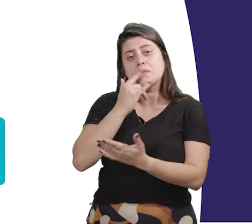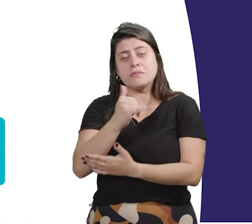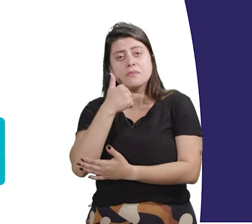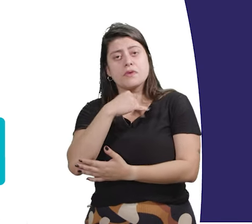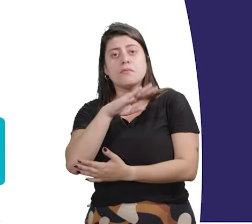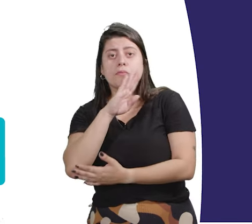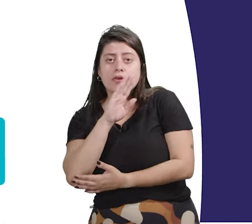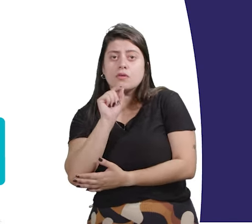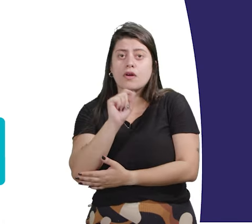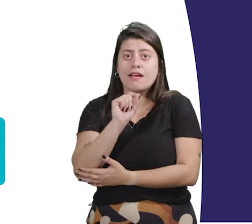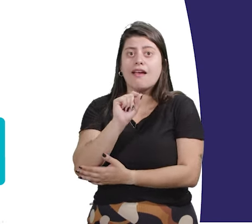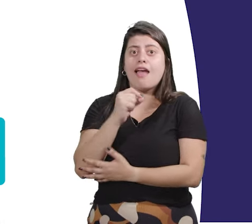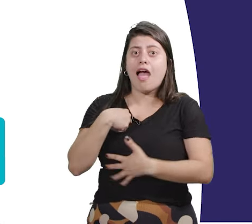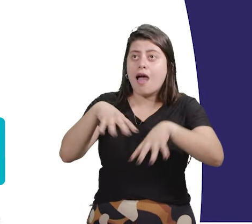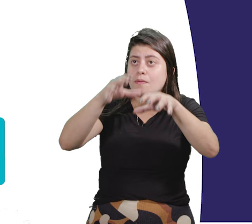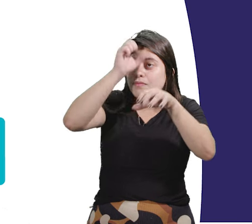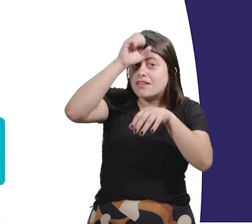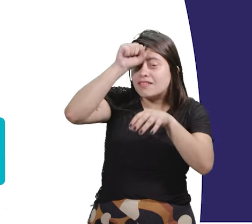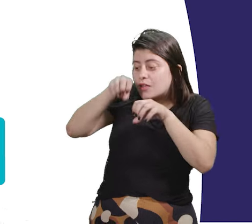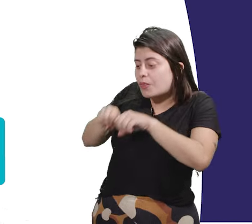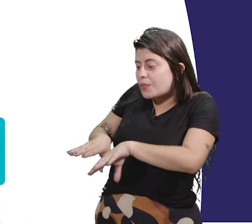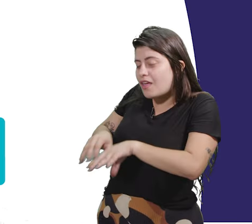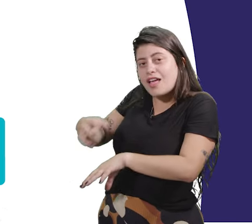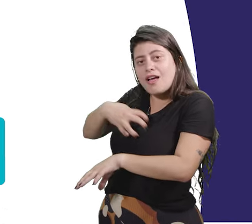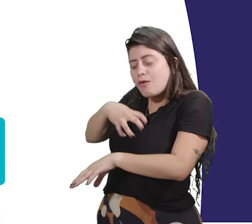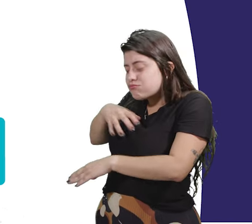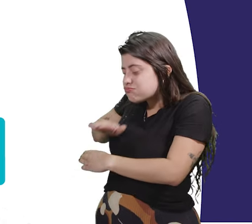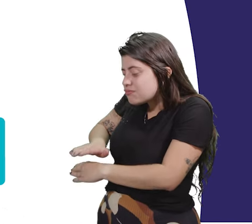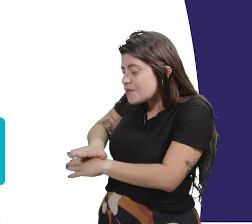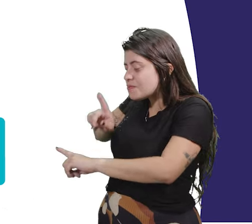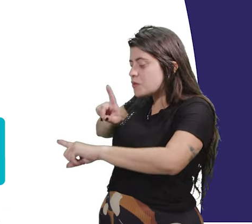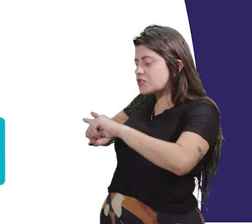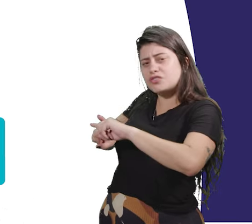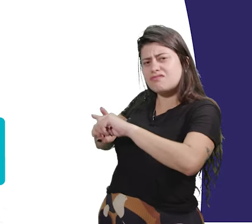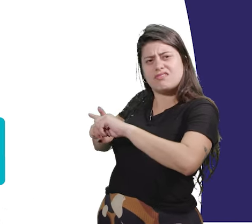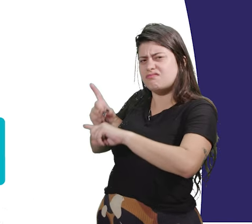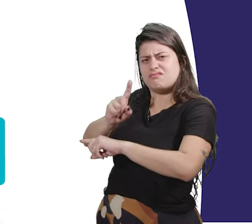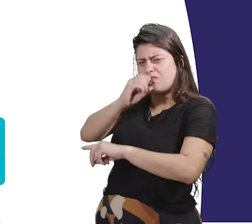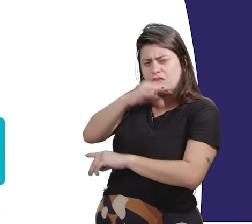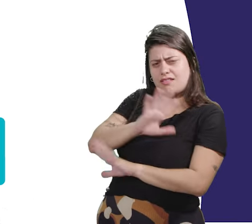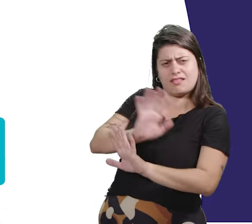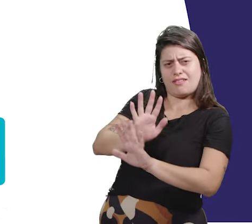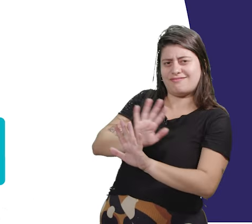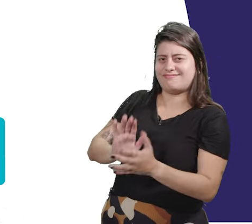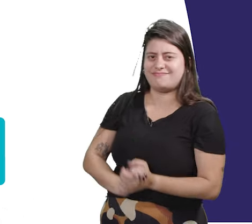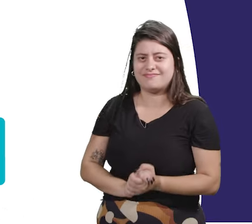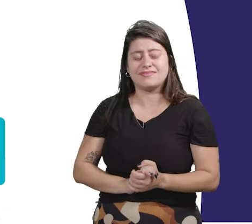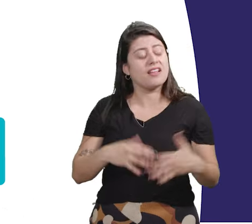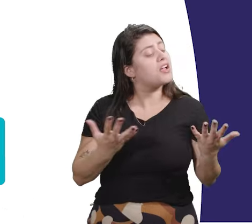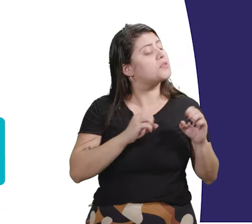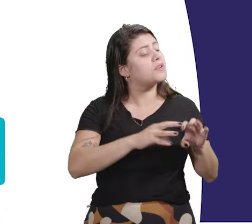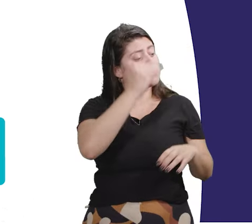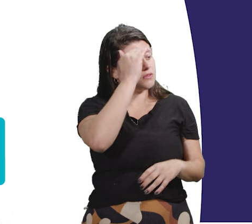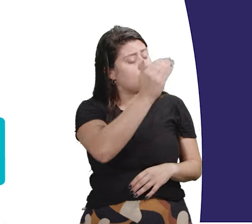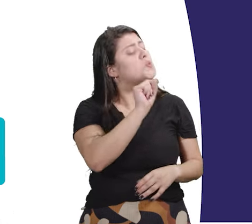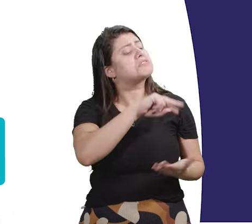aos filhos uma educação mais positiva, né, e não violenta. Essa educação respeitosa, o que significa para vocês ter uma